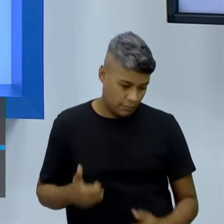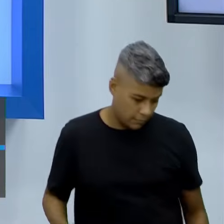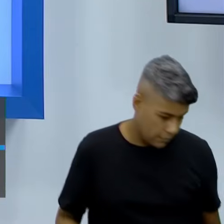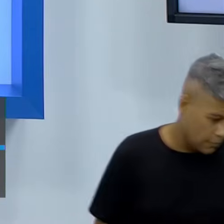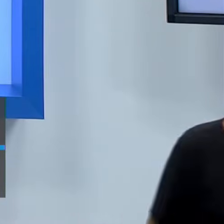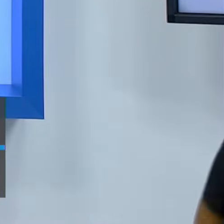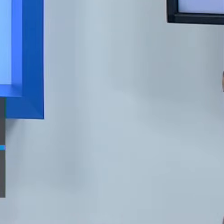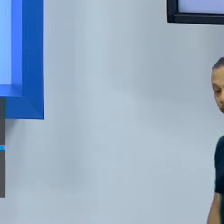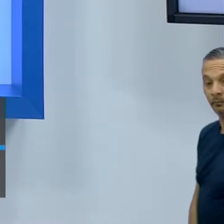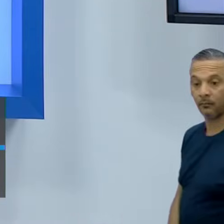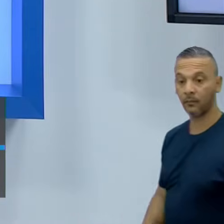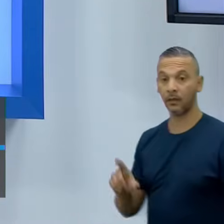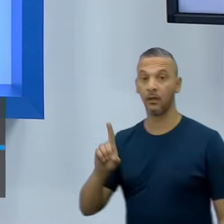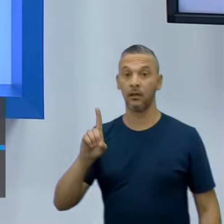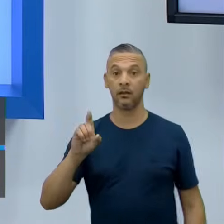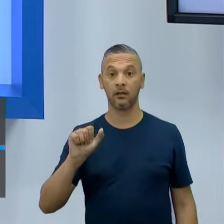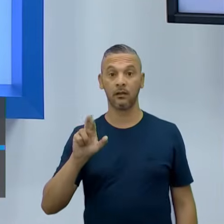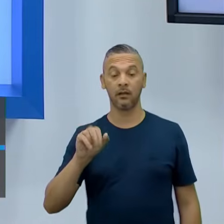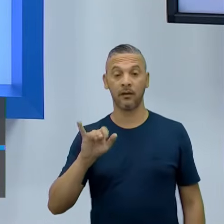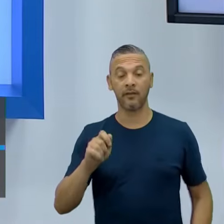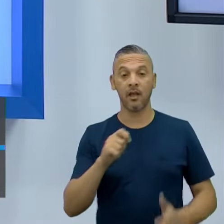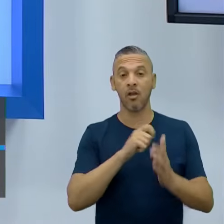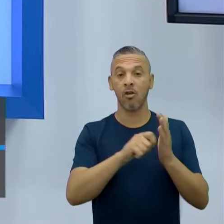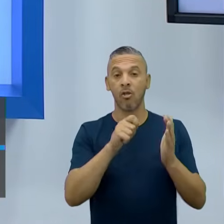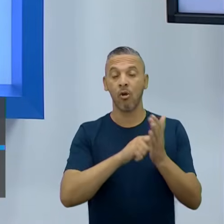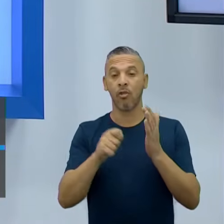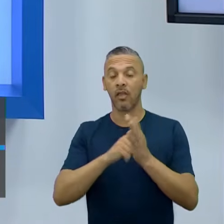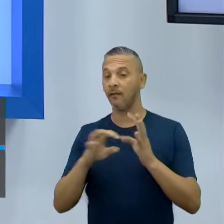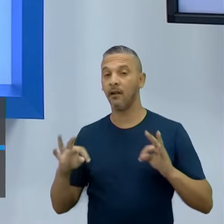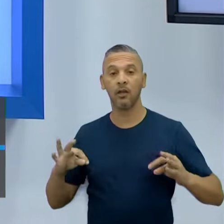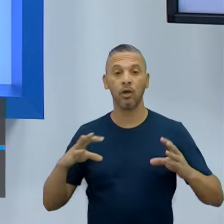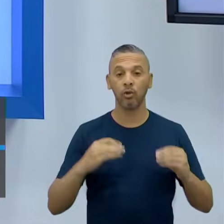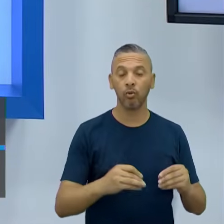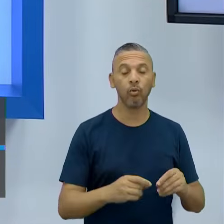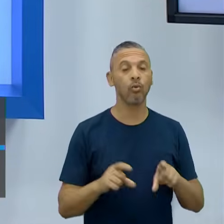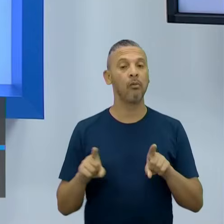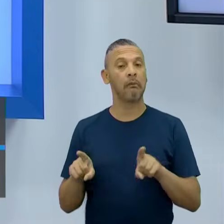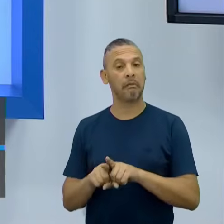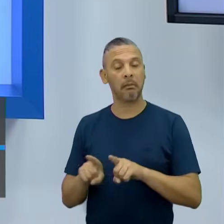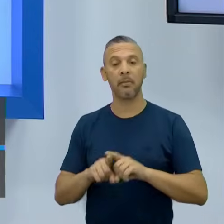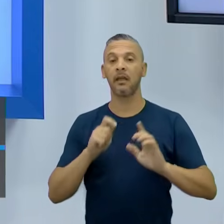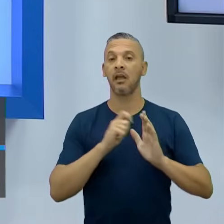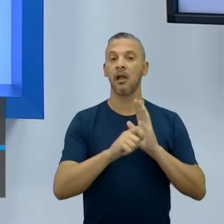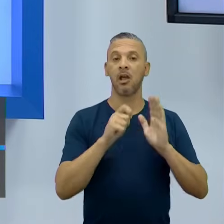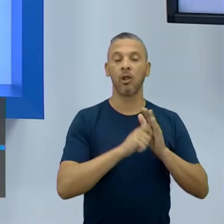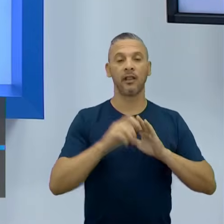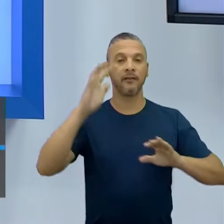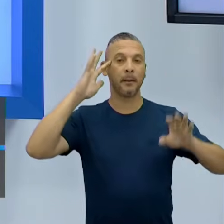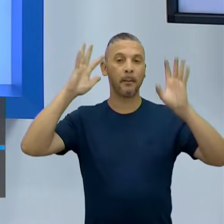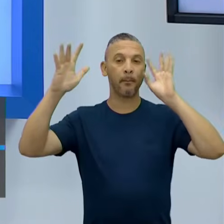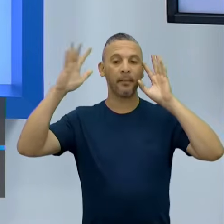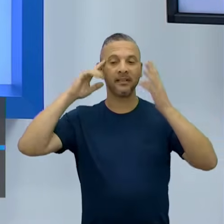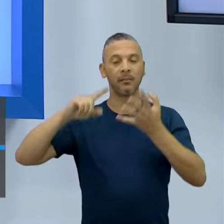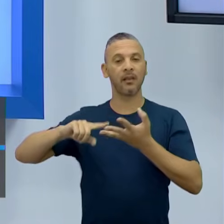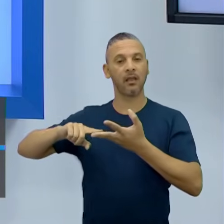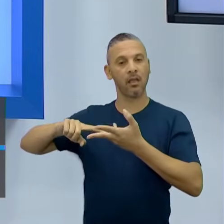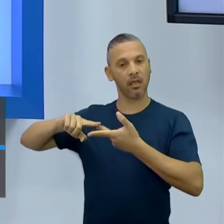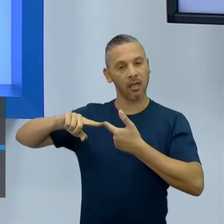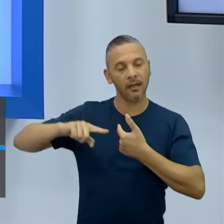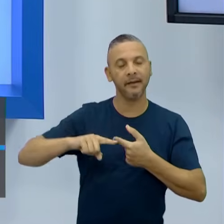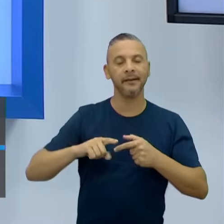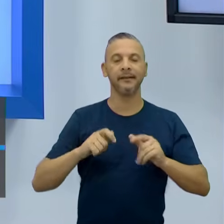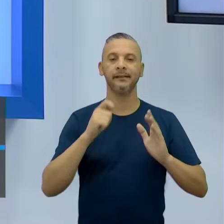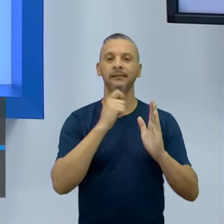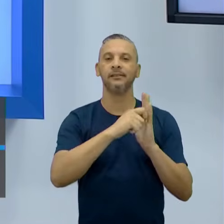anotava exatamente tudo o que ele observava e anotava inclusive os seus pensamentos, anotava